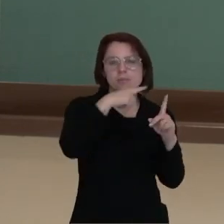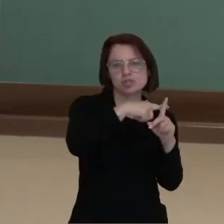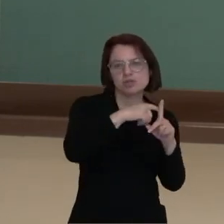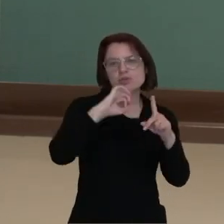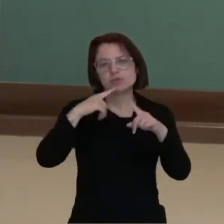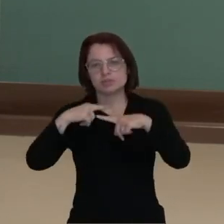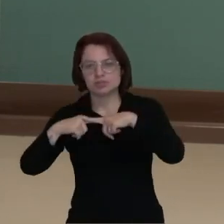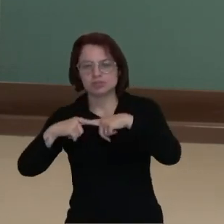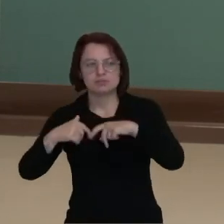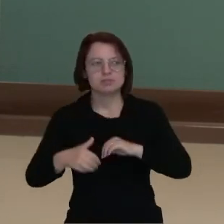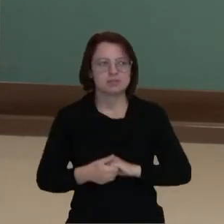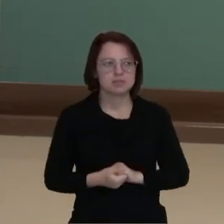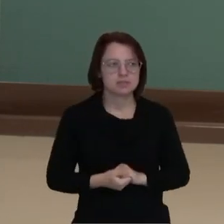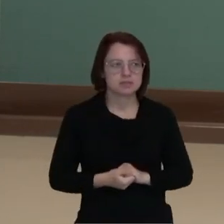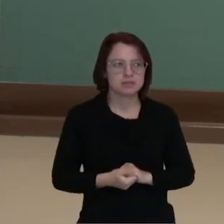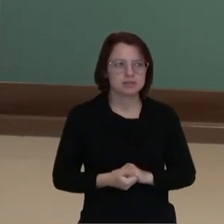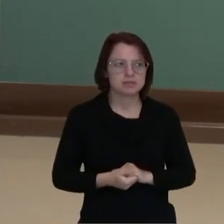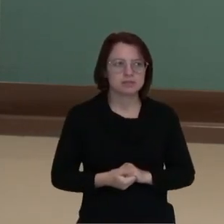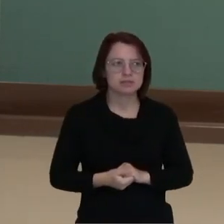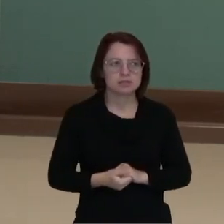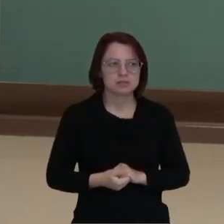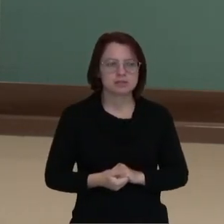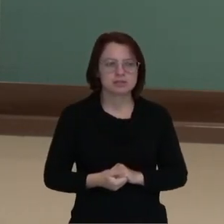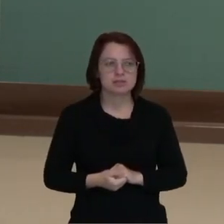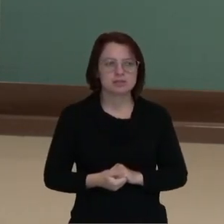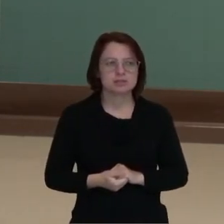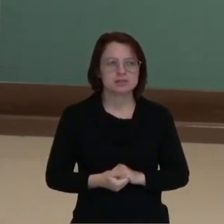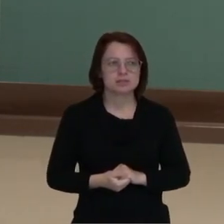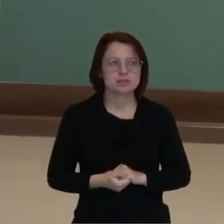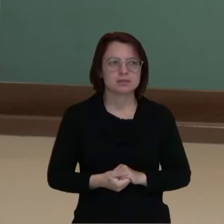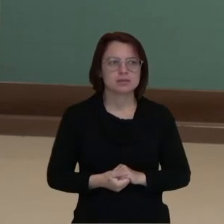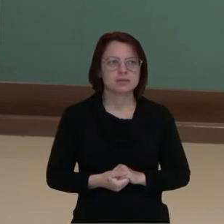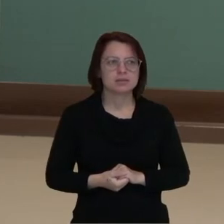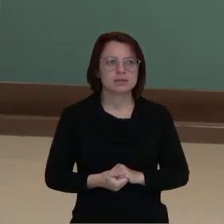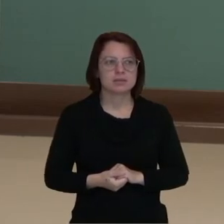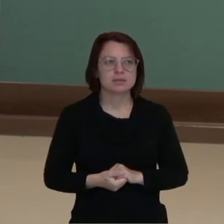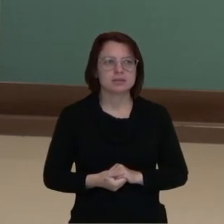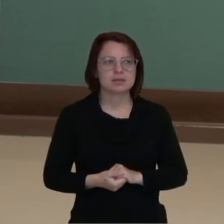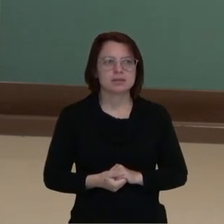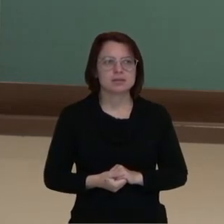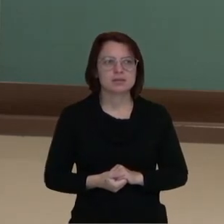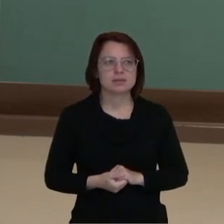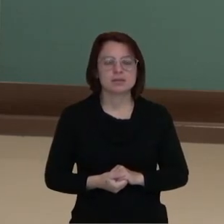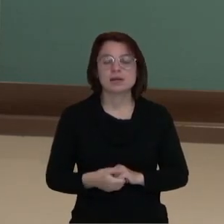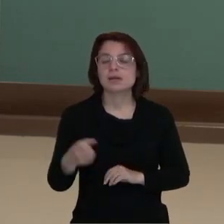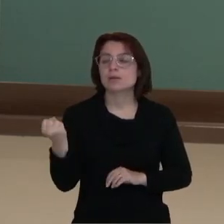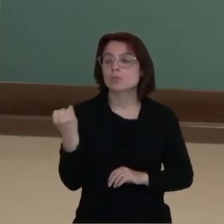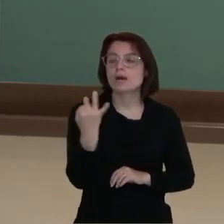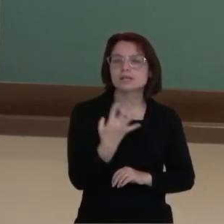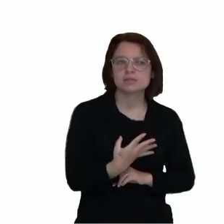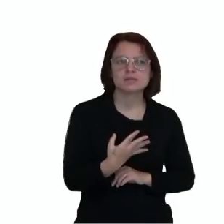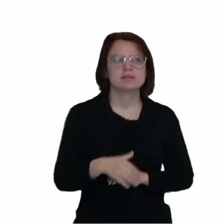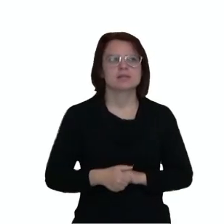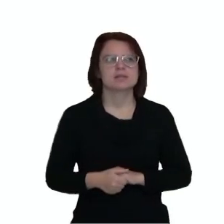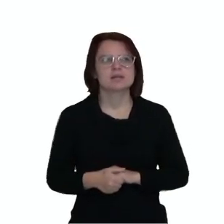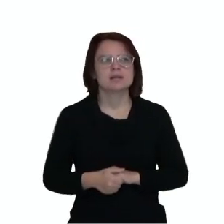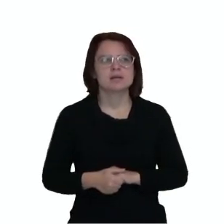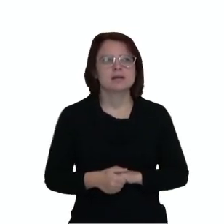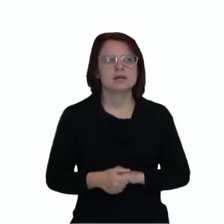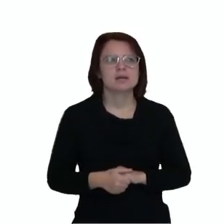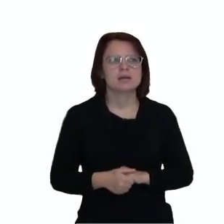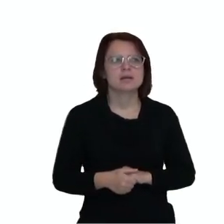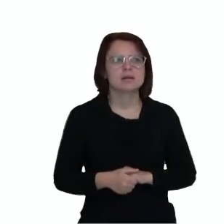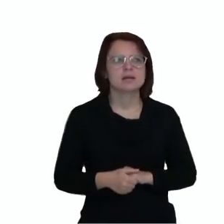positivo ou negativo. Então, a variação é pouca dentro da população. Agora, quantitativa são características